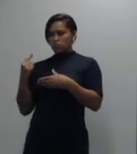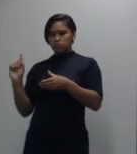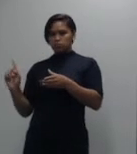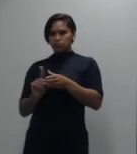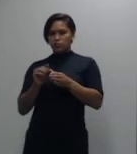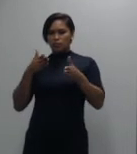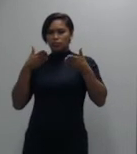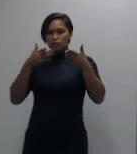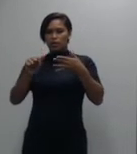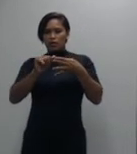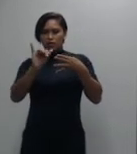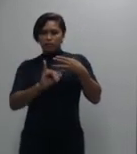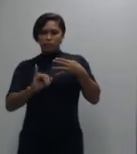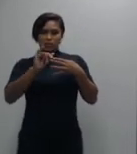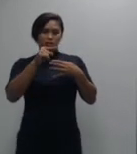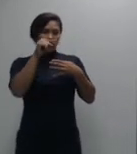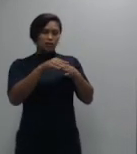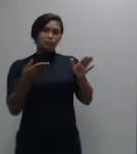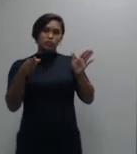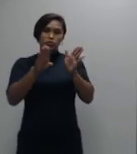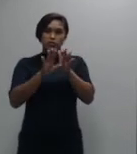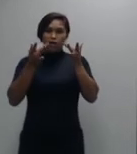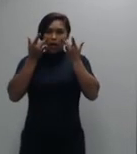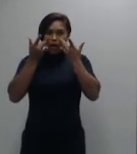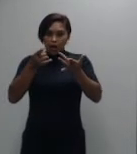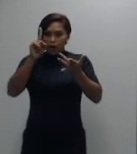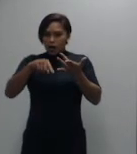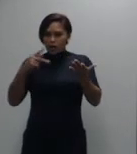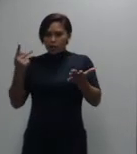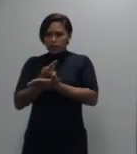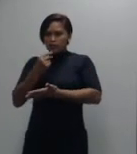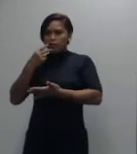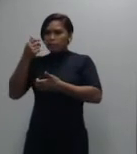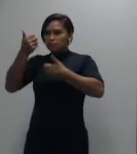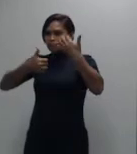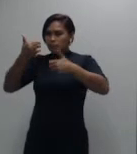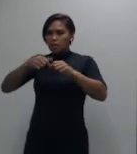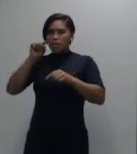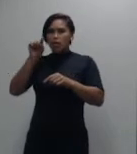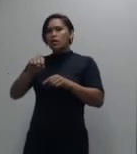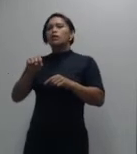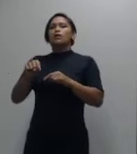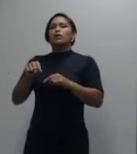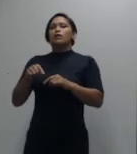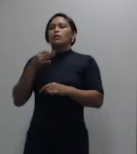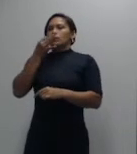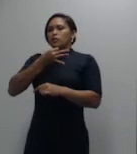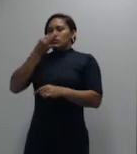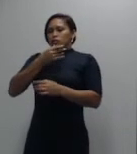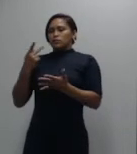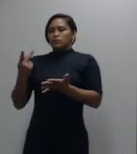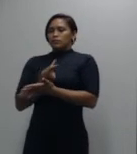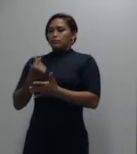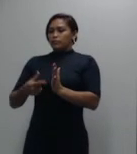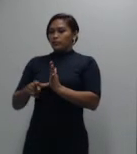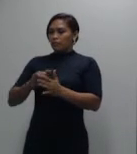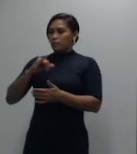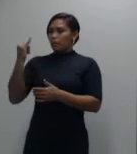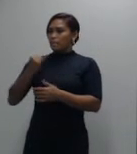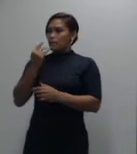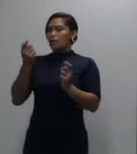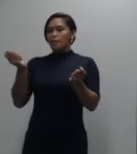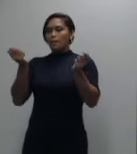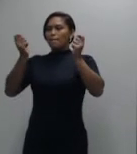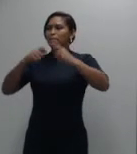de agravo interno me chamou atenção nesse papo dizendo que a sustentação oral que era imprescindível nesse caso que é cabível